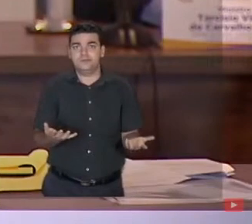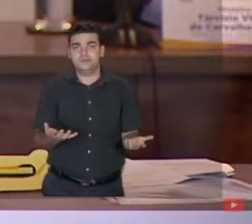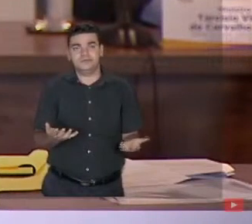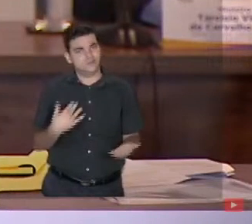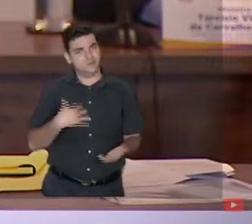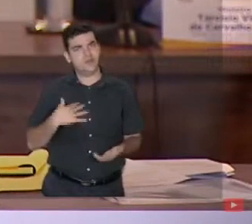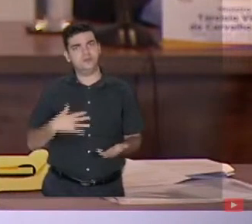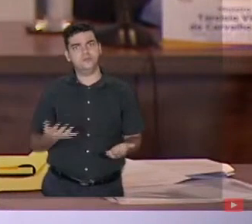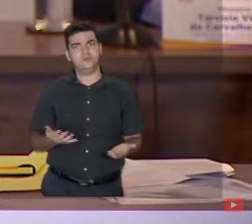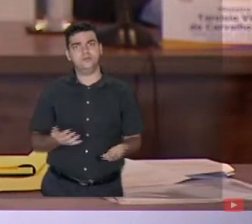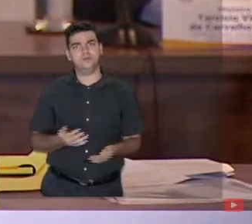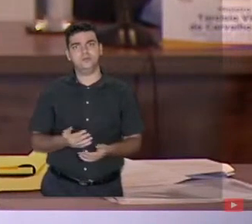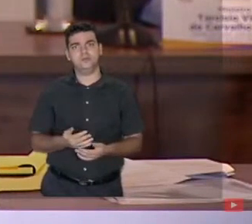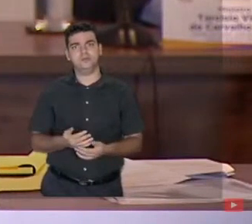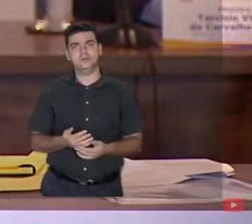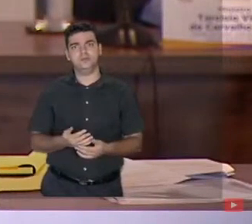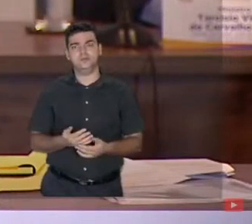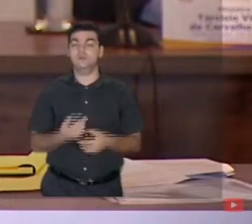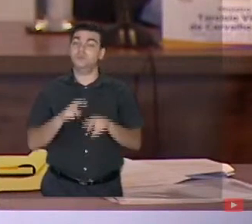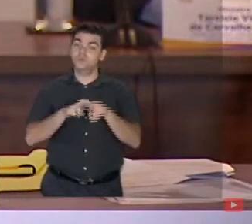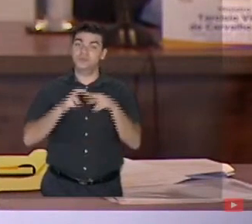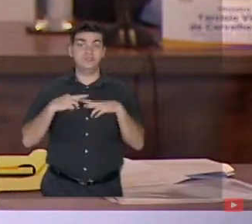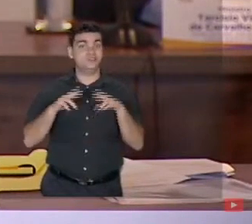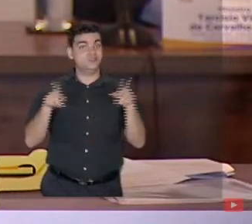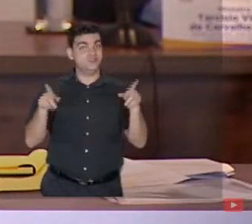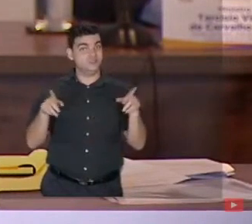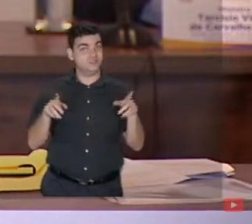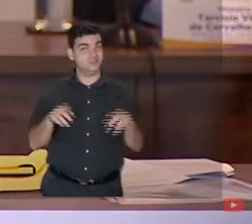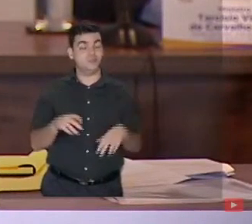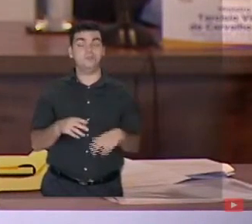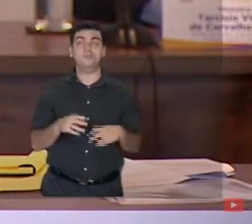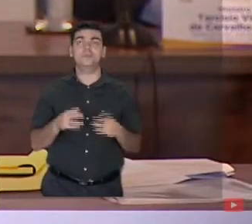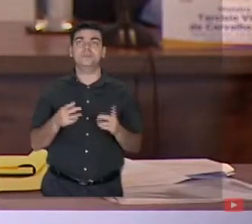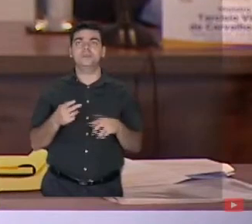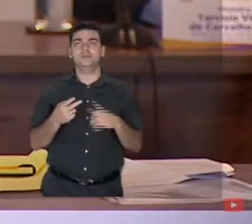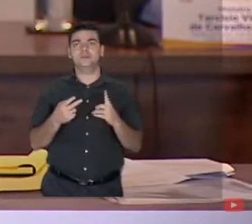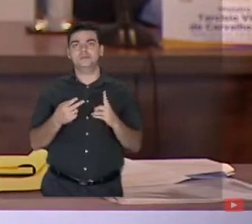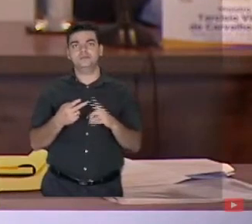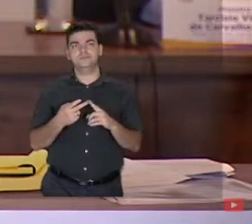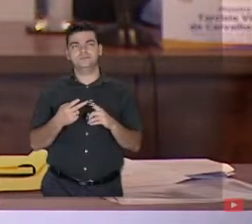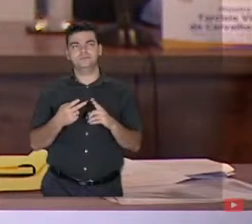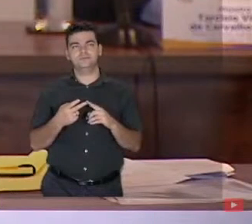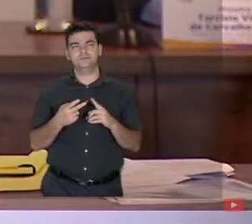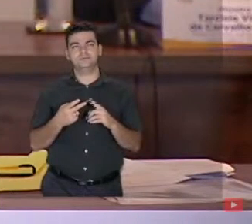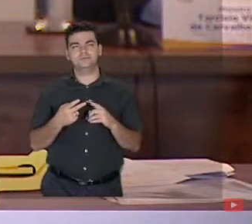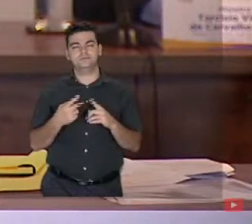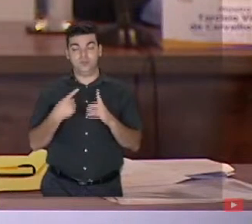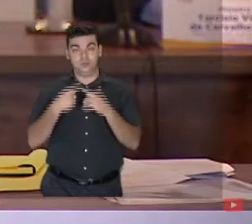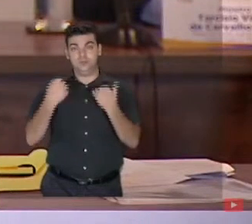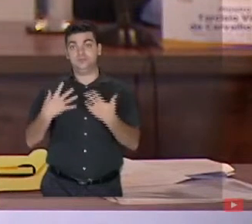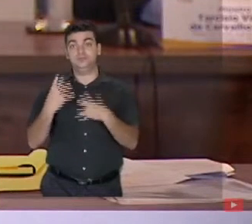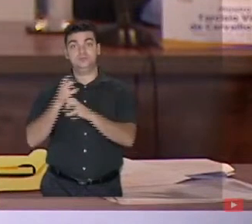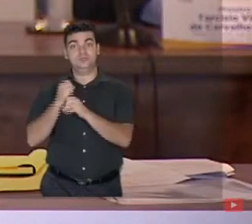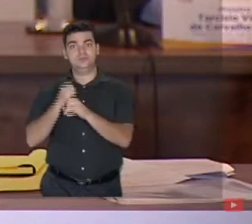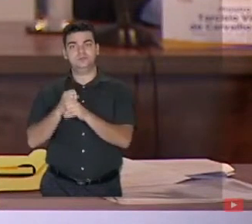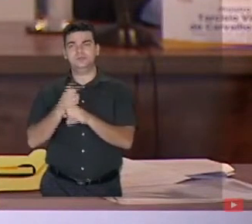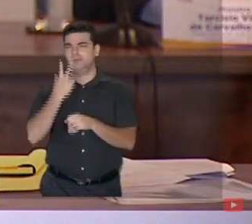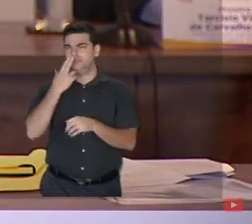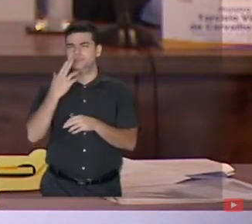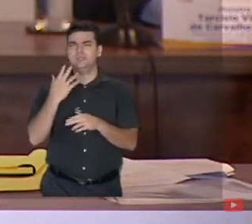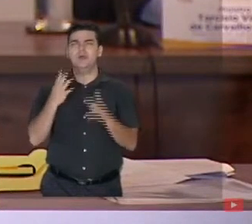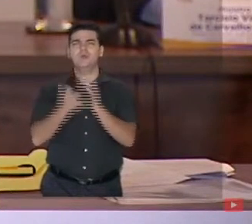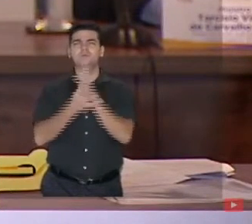com uma defasagem. Nesse caso específico, os